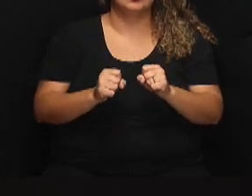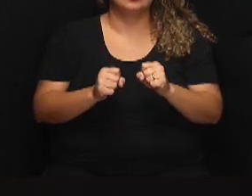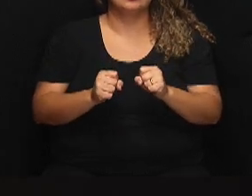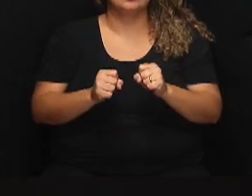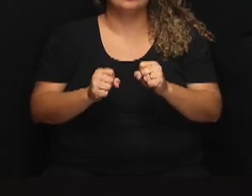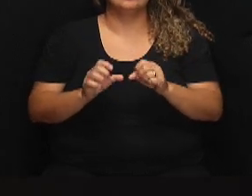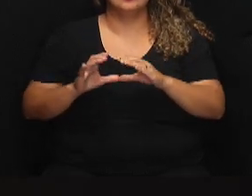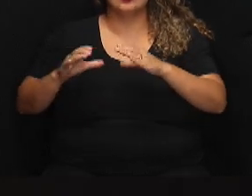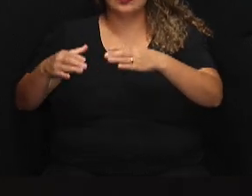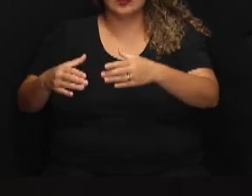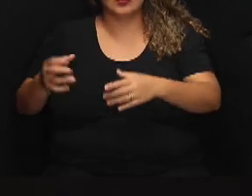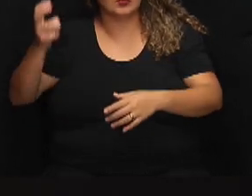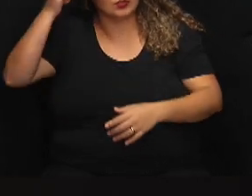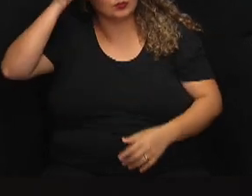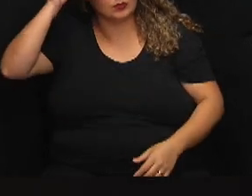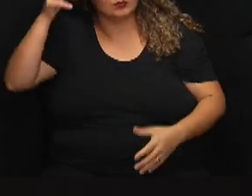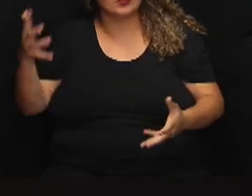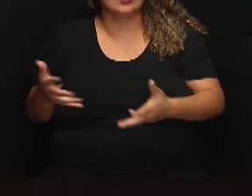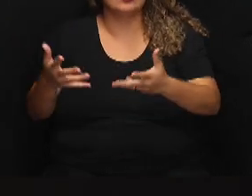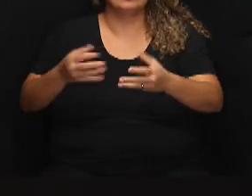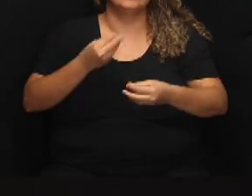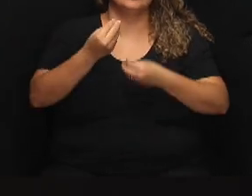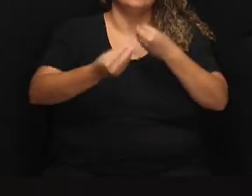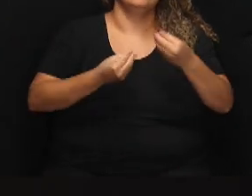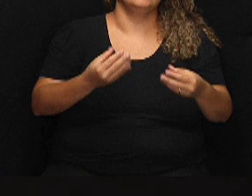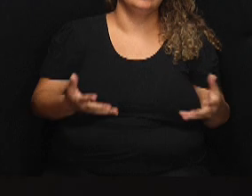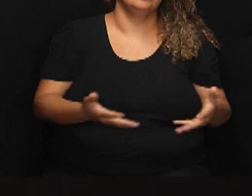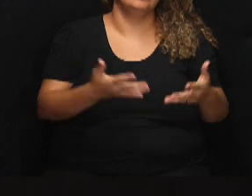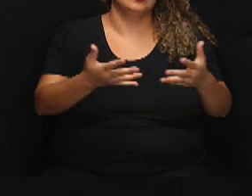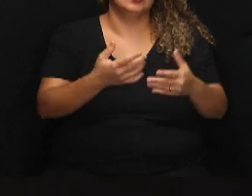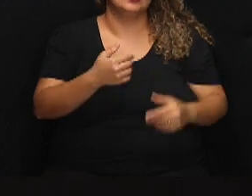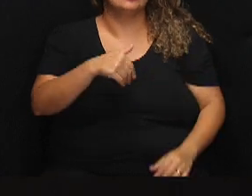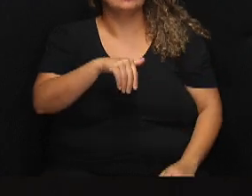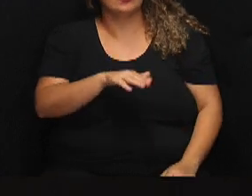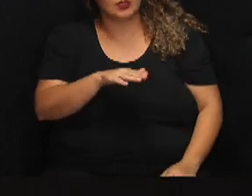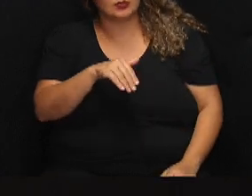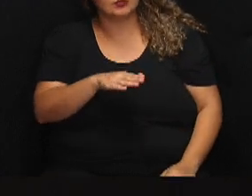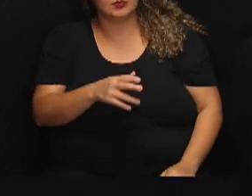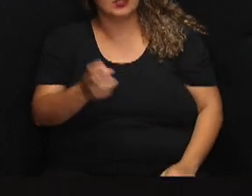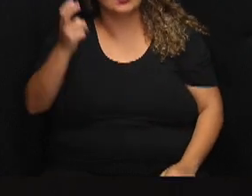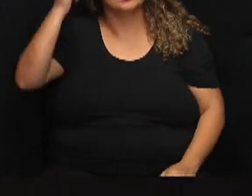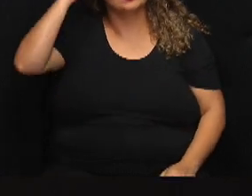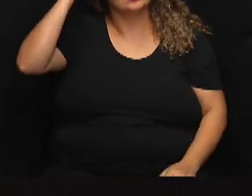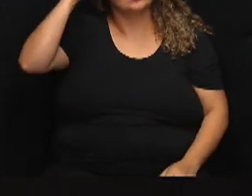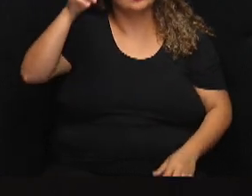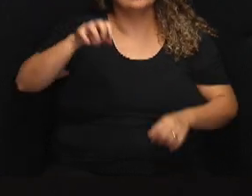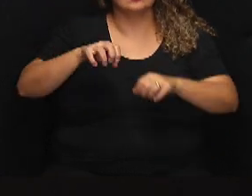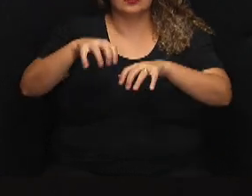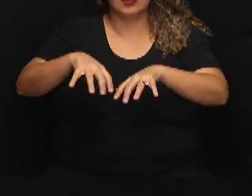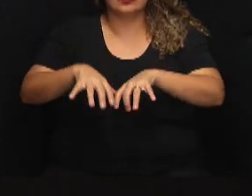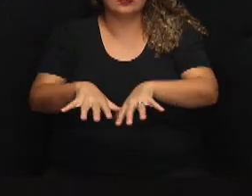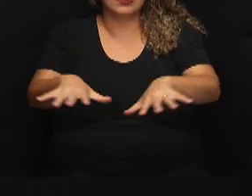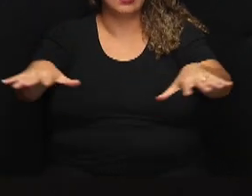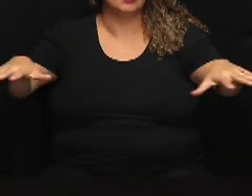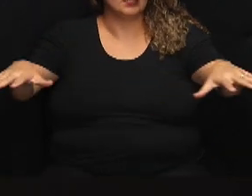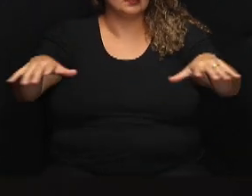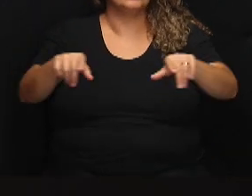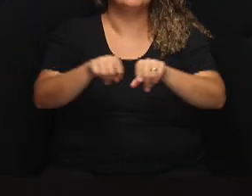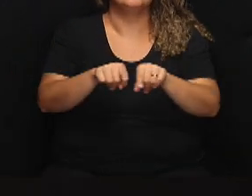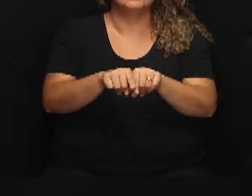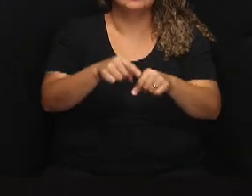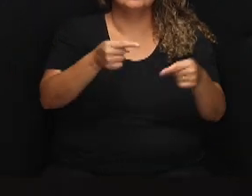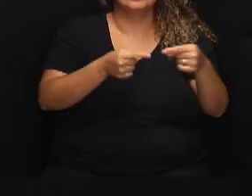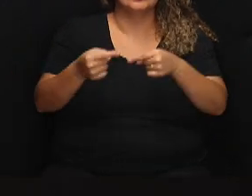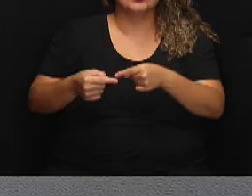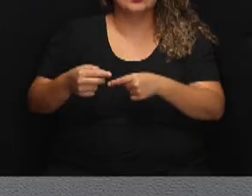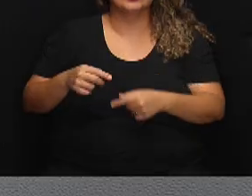coletivos de cultura aqui do nosso município, como que a gente pode incentivar que cada vez mais a cultura ela seja descentralizada. A gente discutiu bastante até agora a